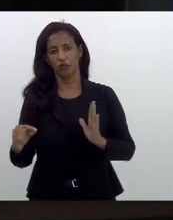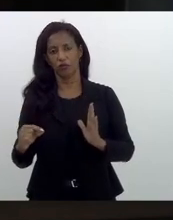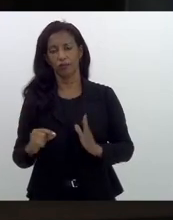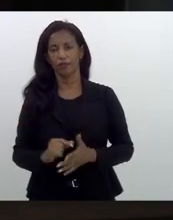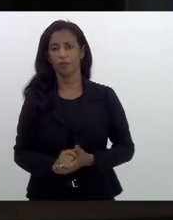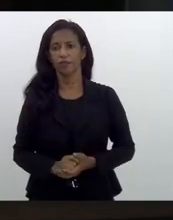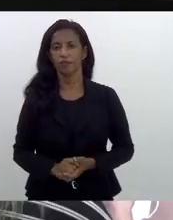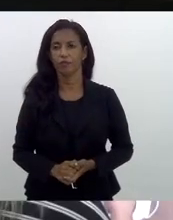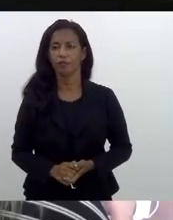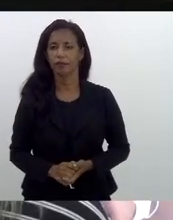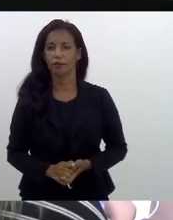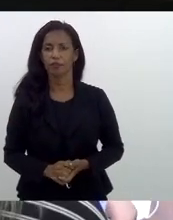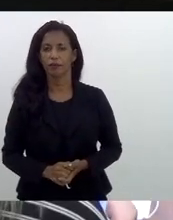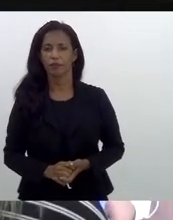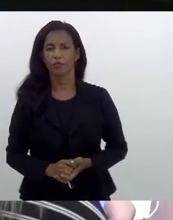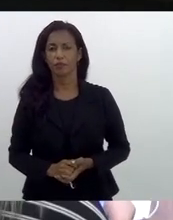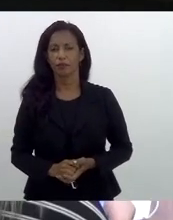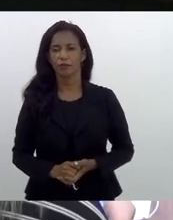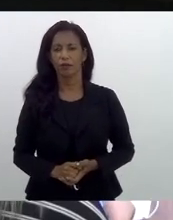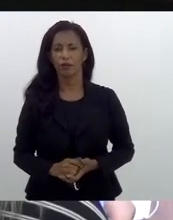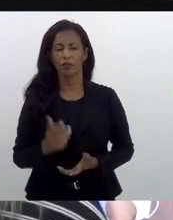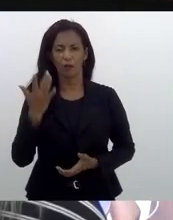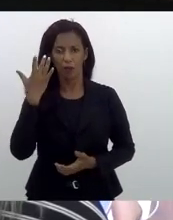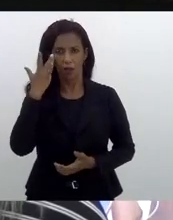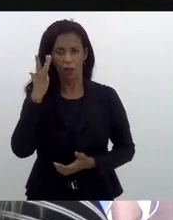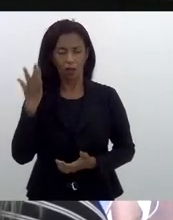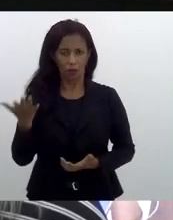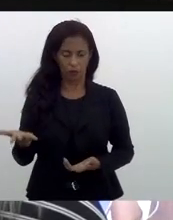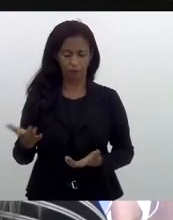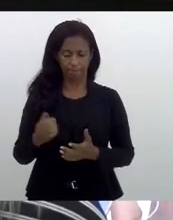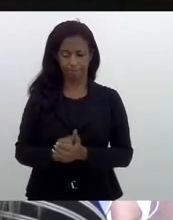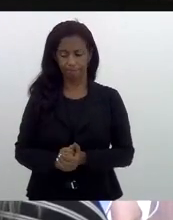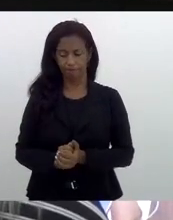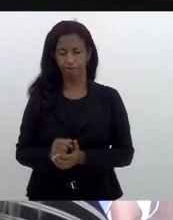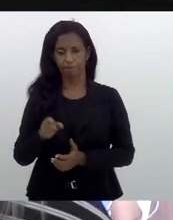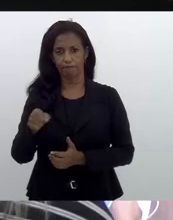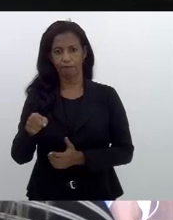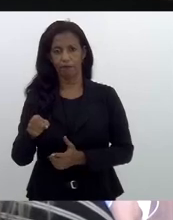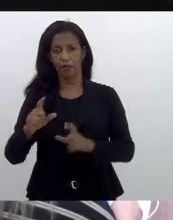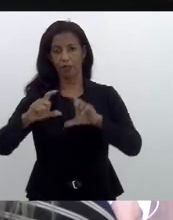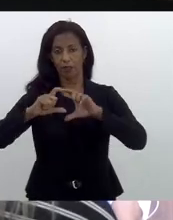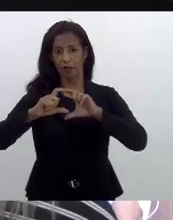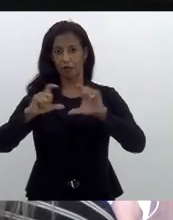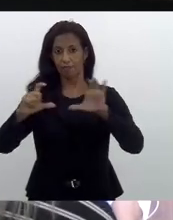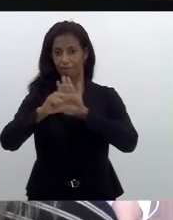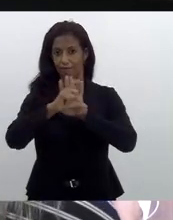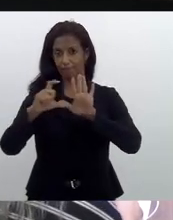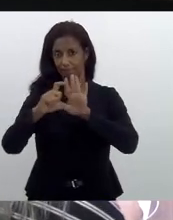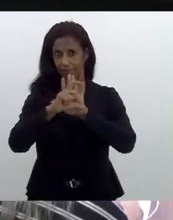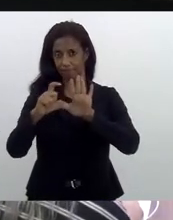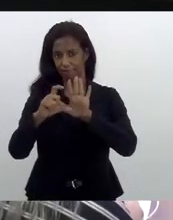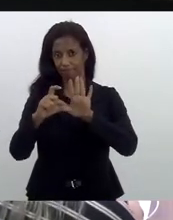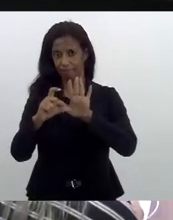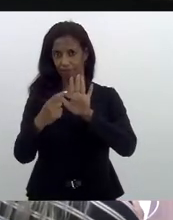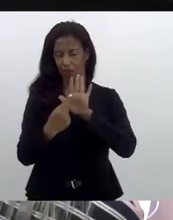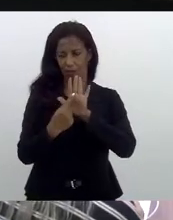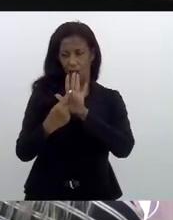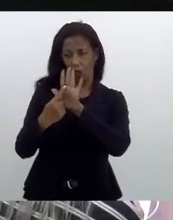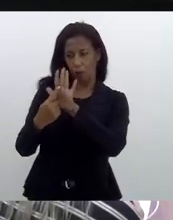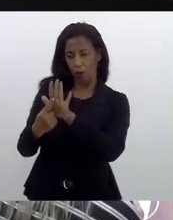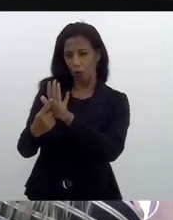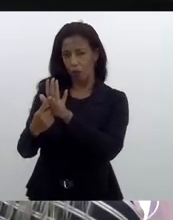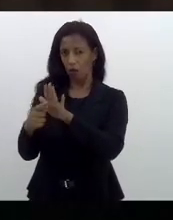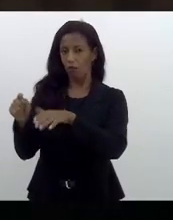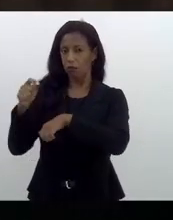deputado eu acho o seguinte acho que esse parágrafo aponta para um horizonte de